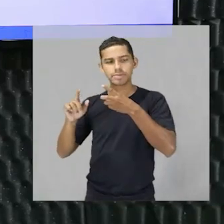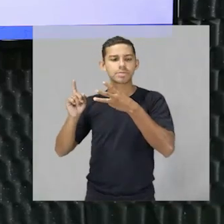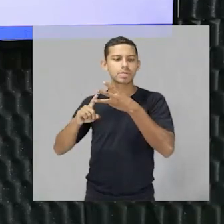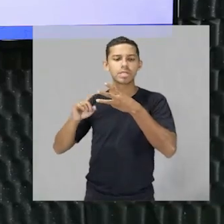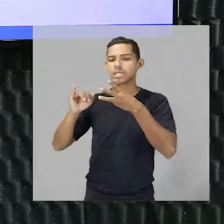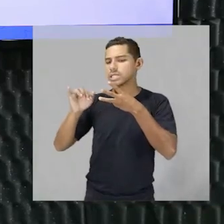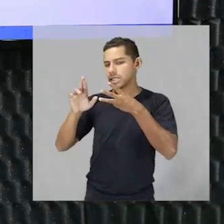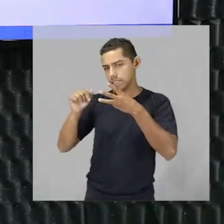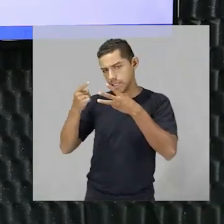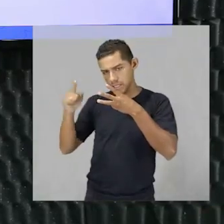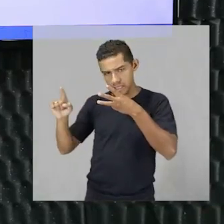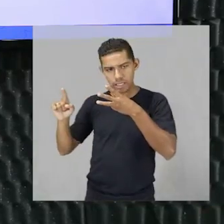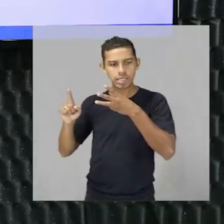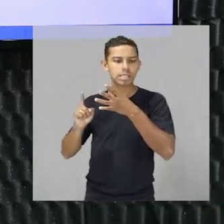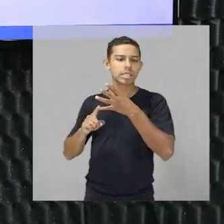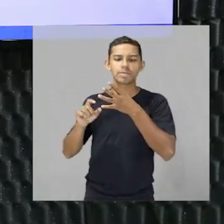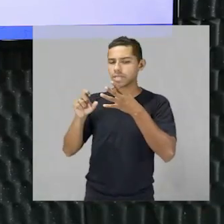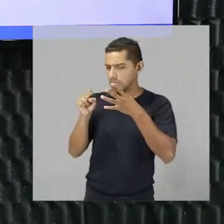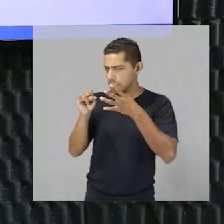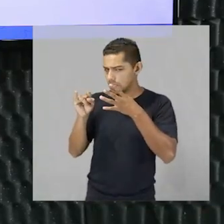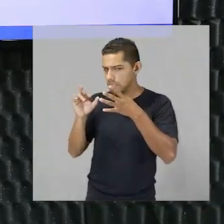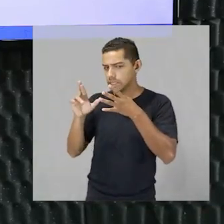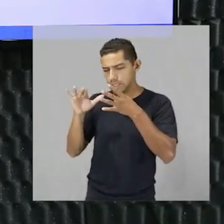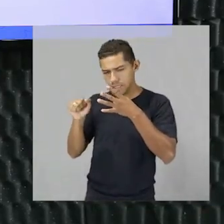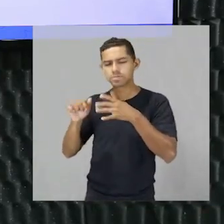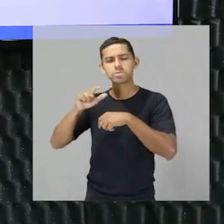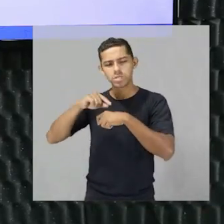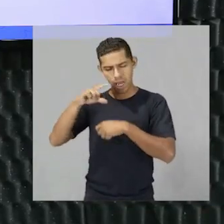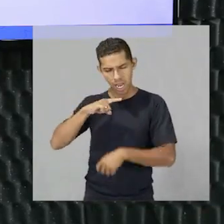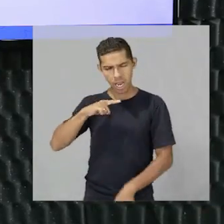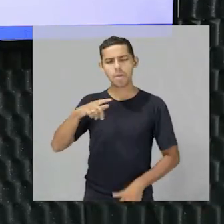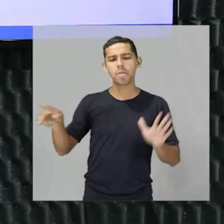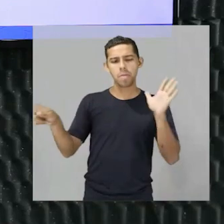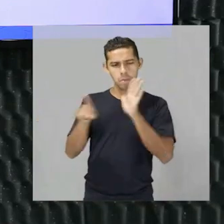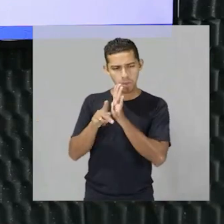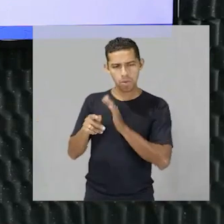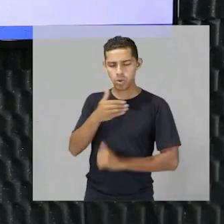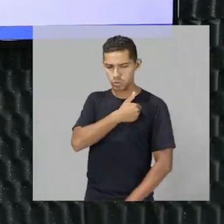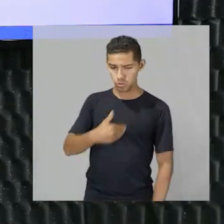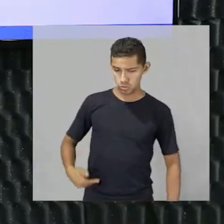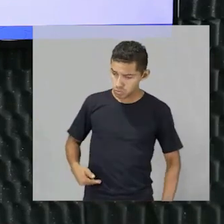Síria, tá? Inclusive na Turquia existe do próprio governo um movimento